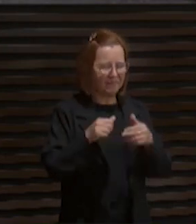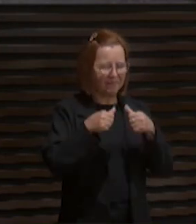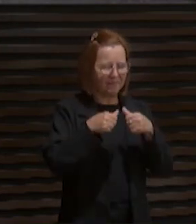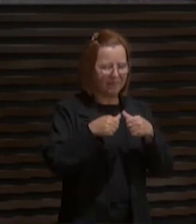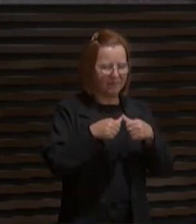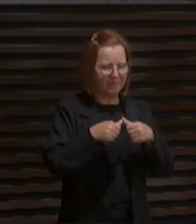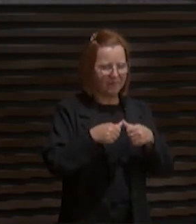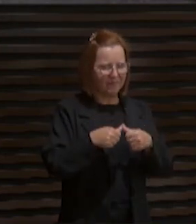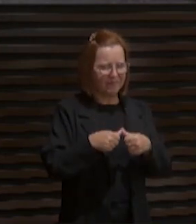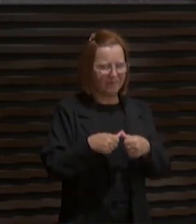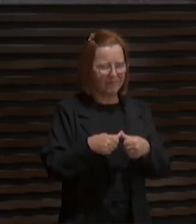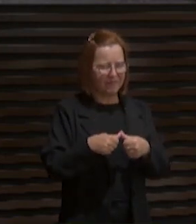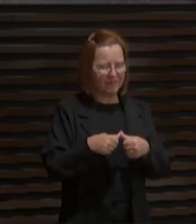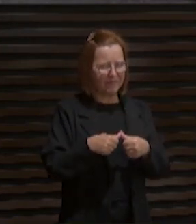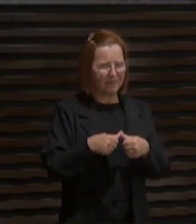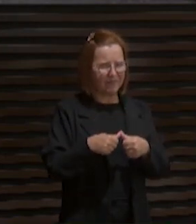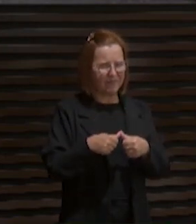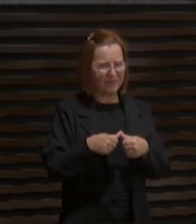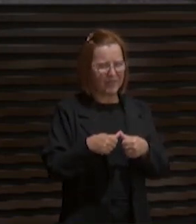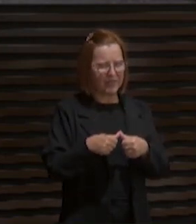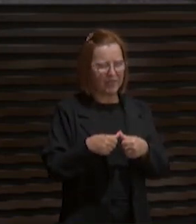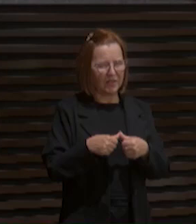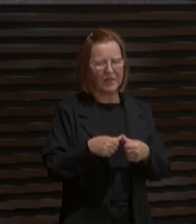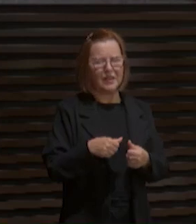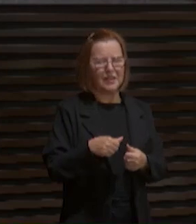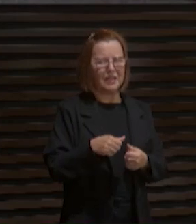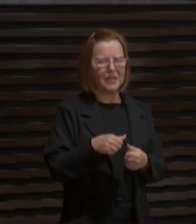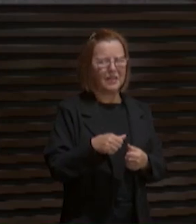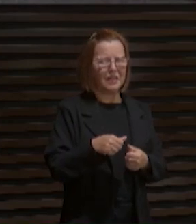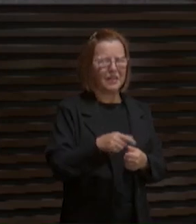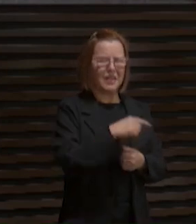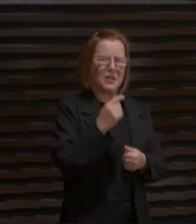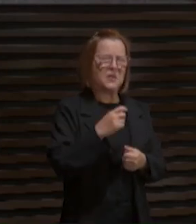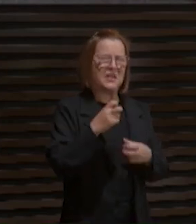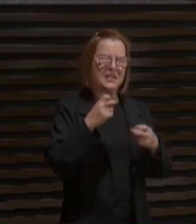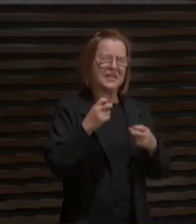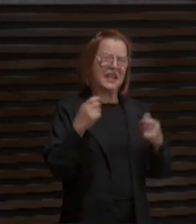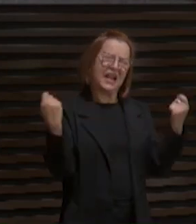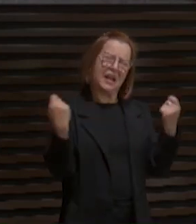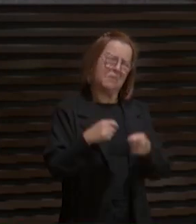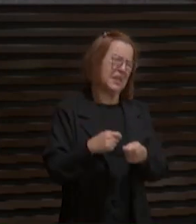é por nossa capacidade ou mérito, e o Senhor o sabe. O Senhor conhece o coração.